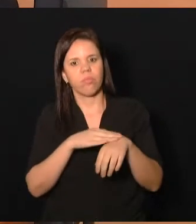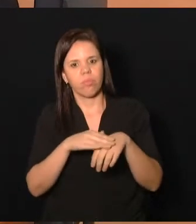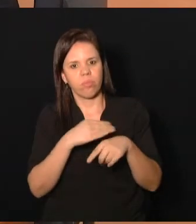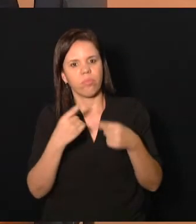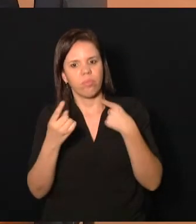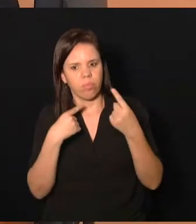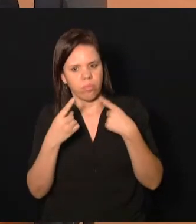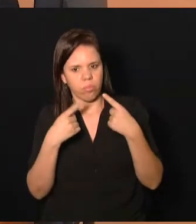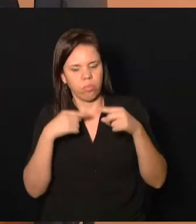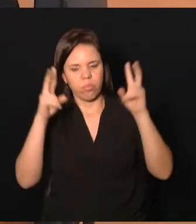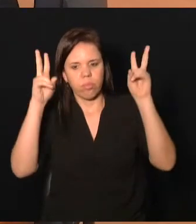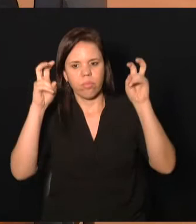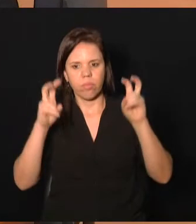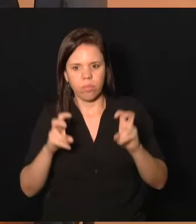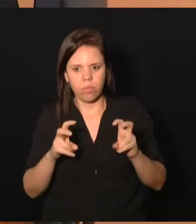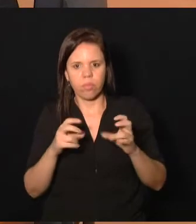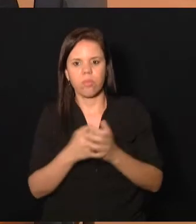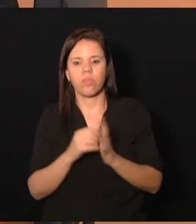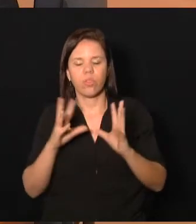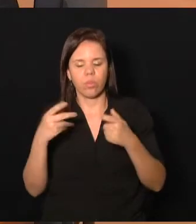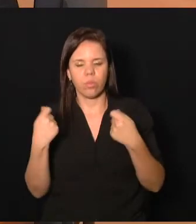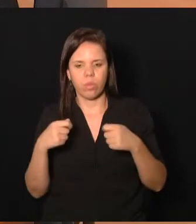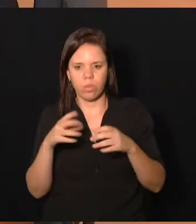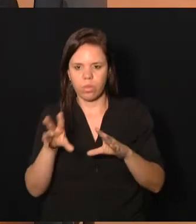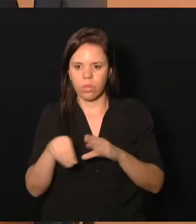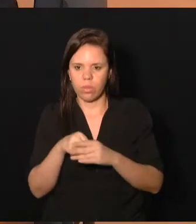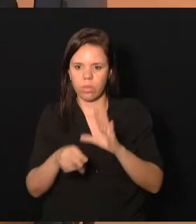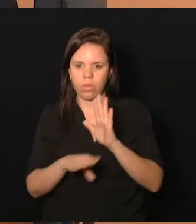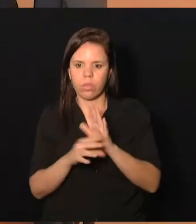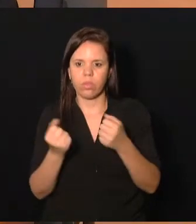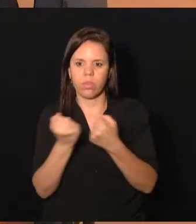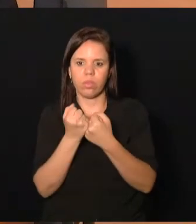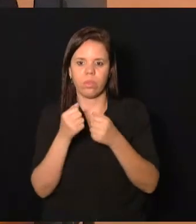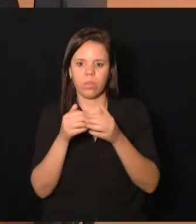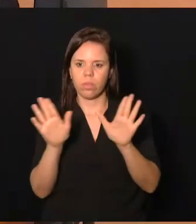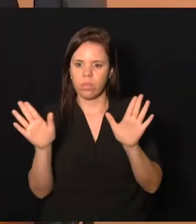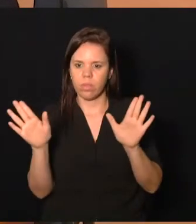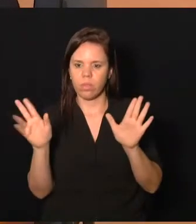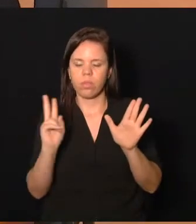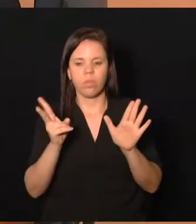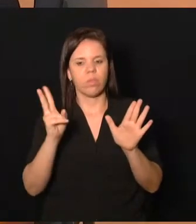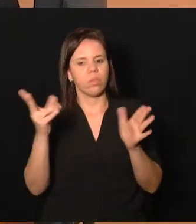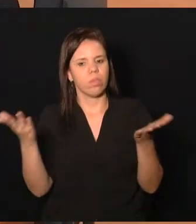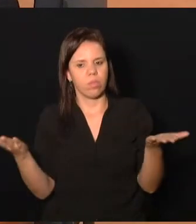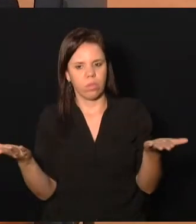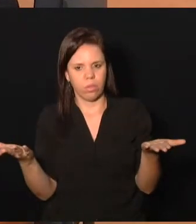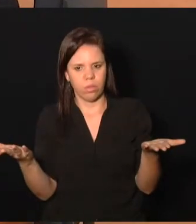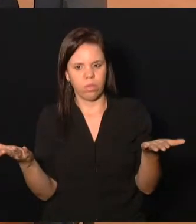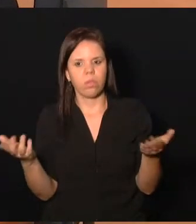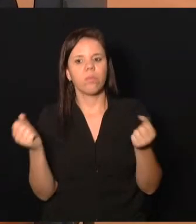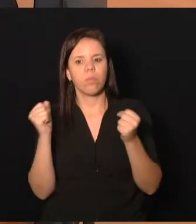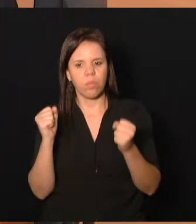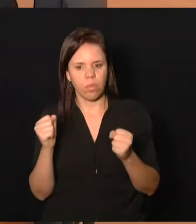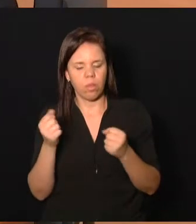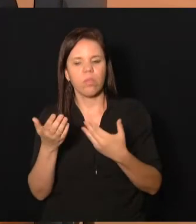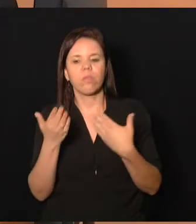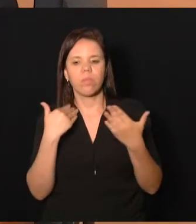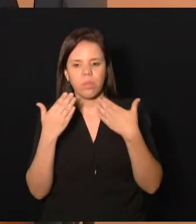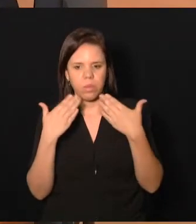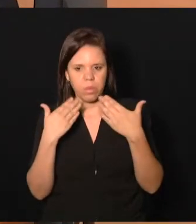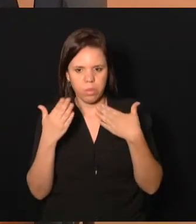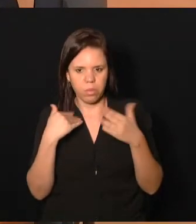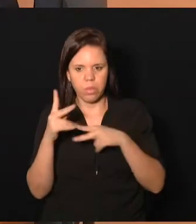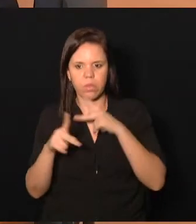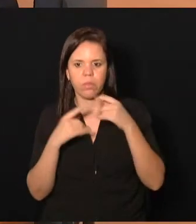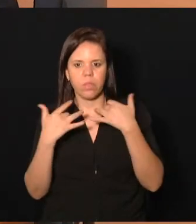sobre essas questões aí que todo mundo pode contribuir. E a gente se coloca sempre, sempre à disposição e a